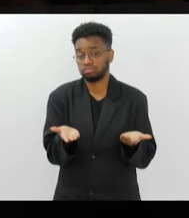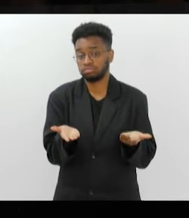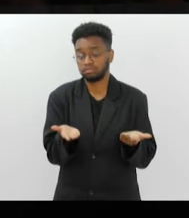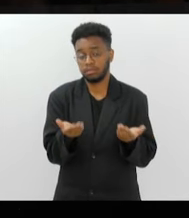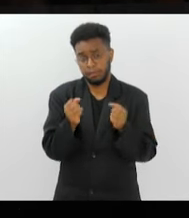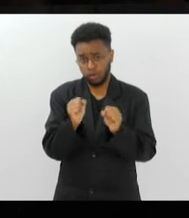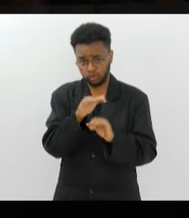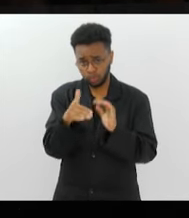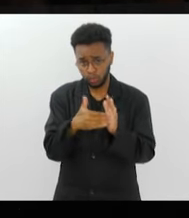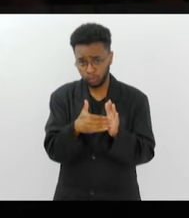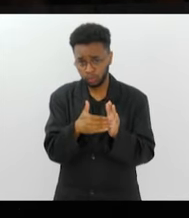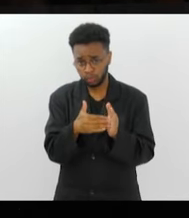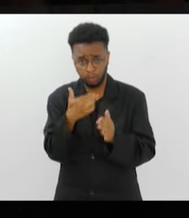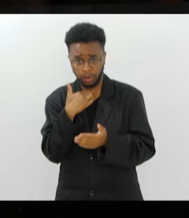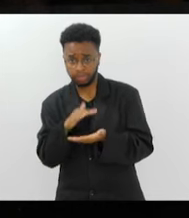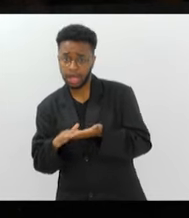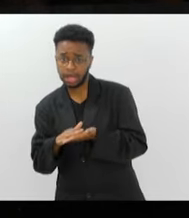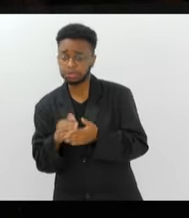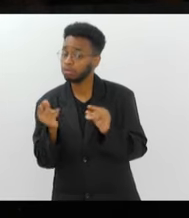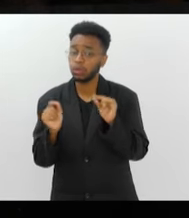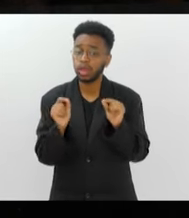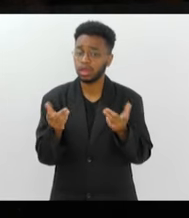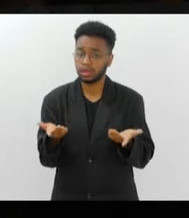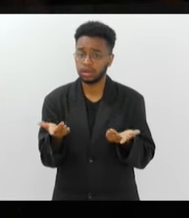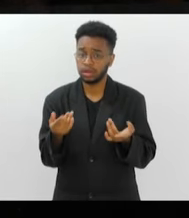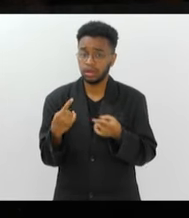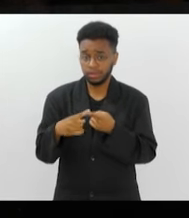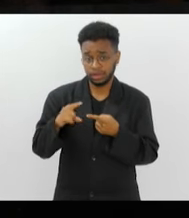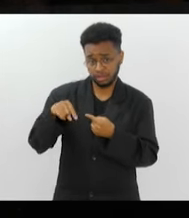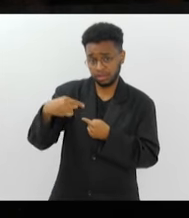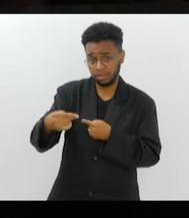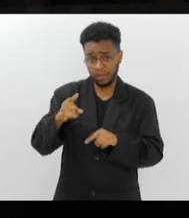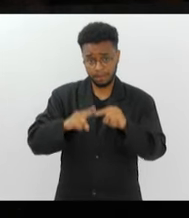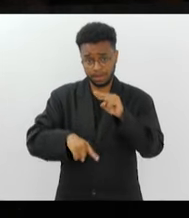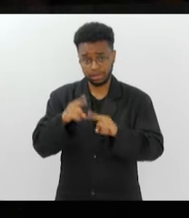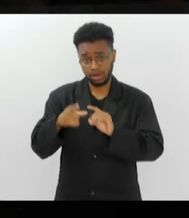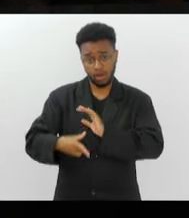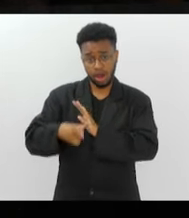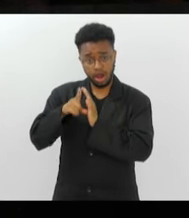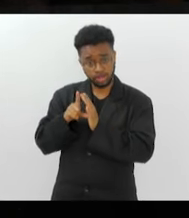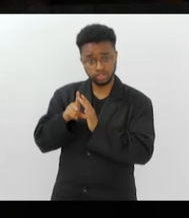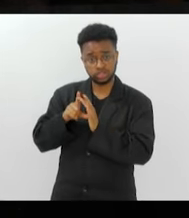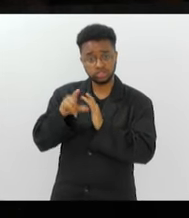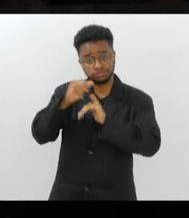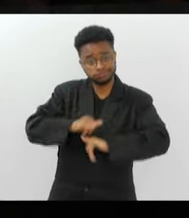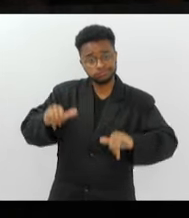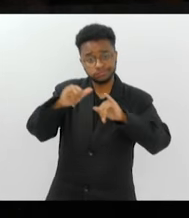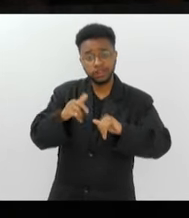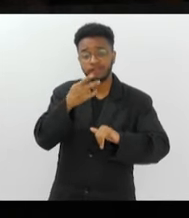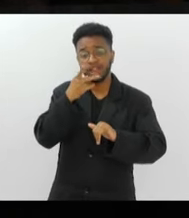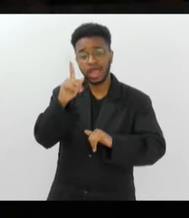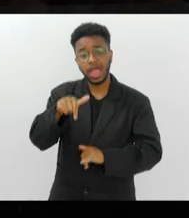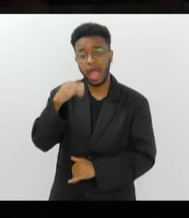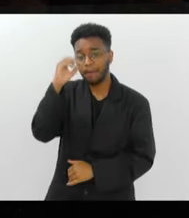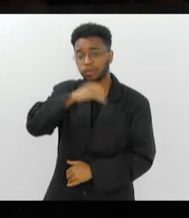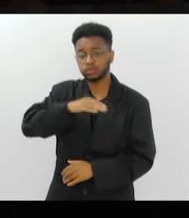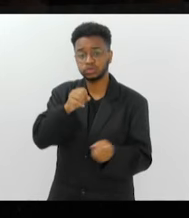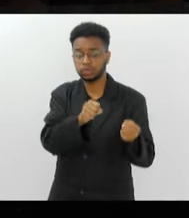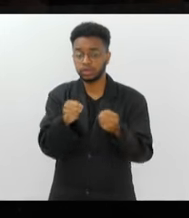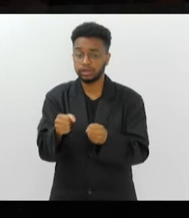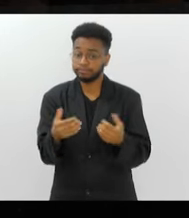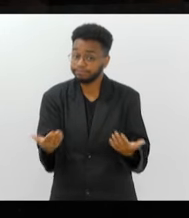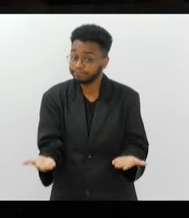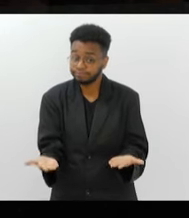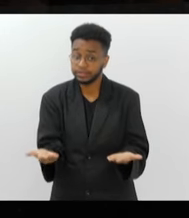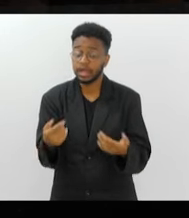Pode tudo, mas pode não poder nada, porque depois pode pegar material do pré-campanha, achar que foi abuso de poder, enfim. Então,